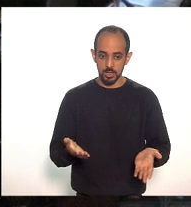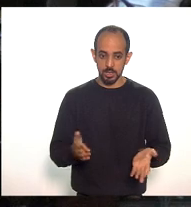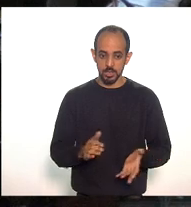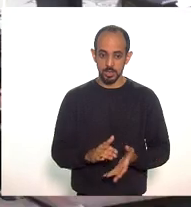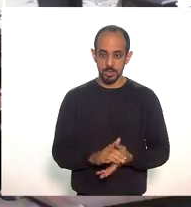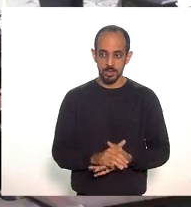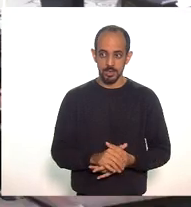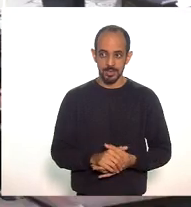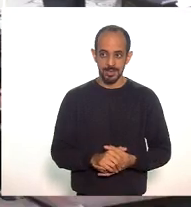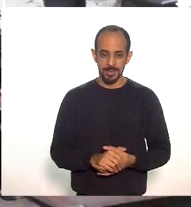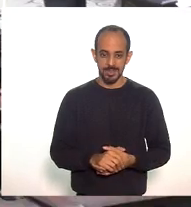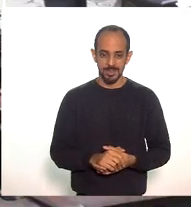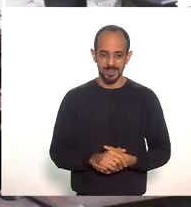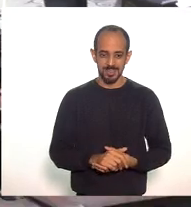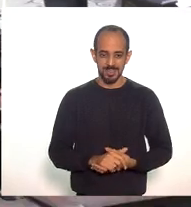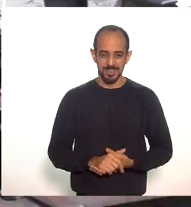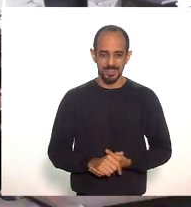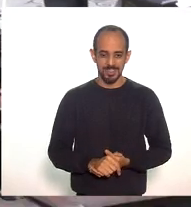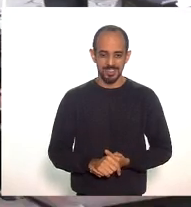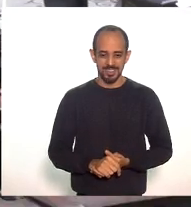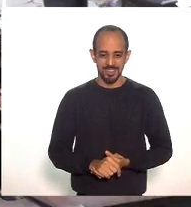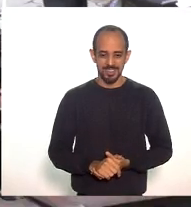E aí